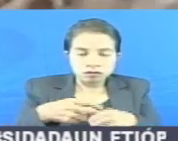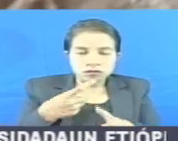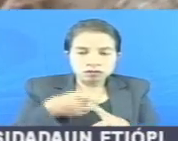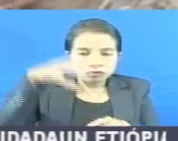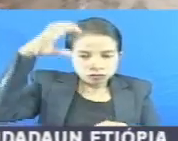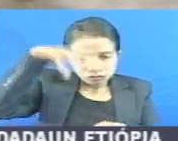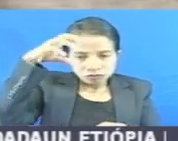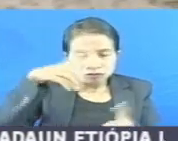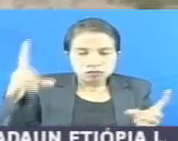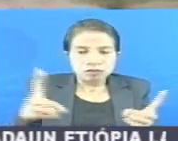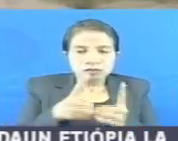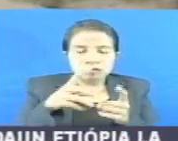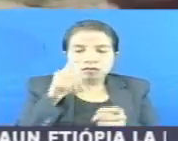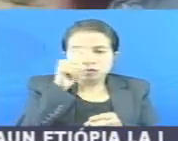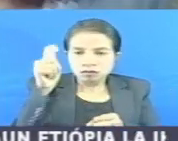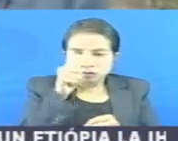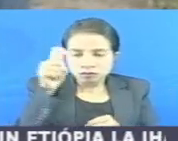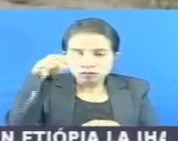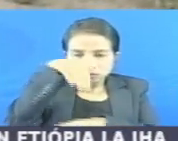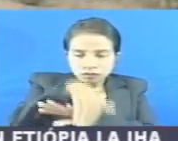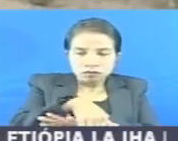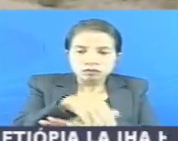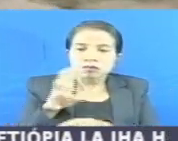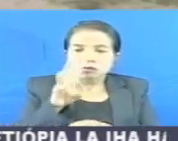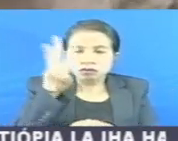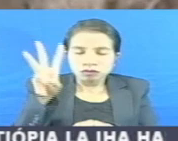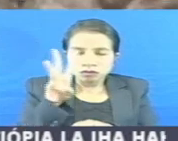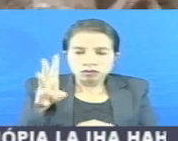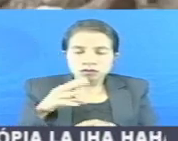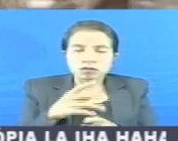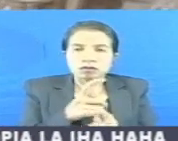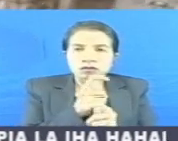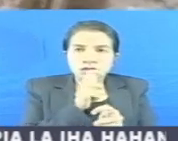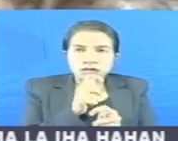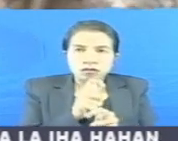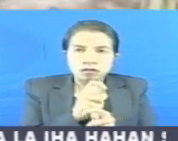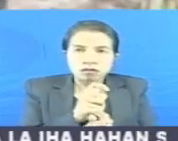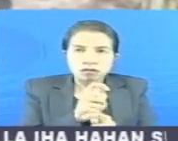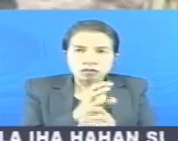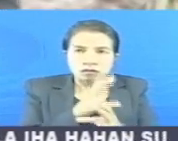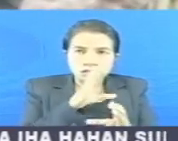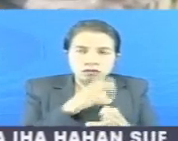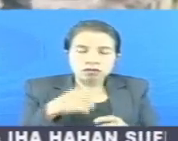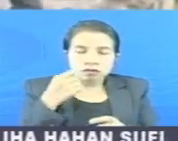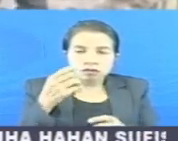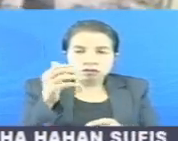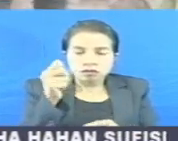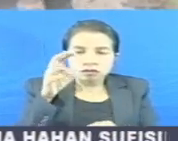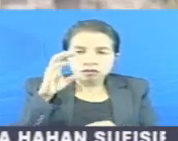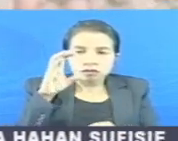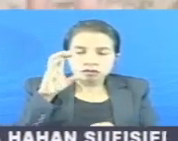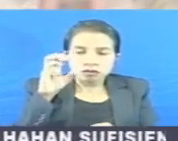Udambot, nebe acontece desde terça-feira kalan. Condutor carreta Anguna, Diresaun Postu Bobonaro, Afonso de Jesus